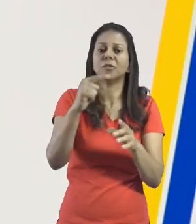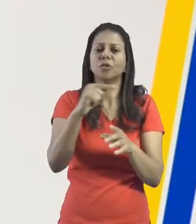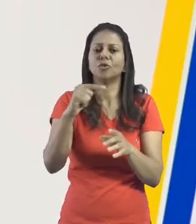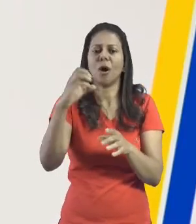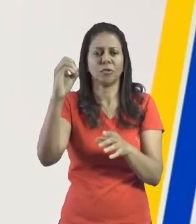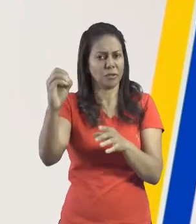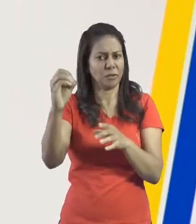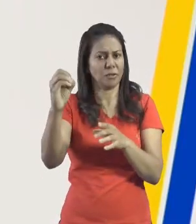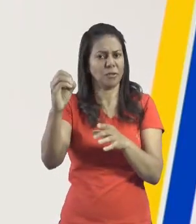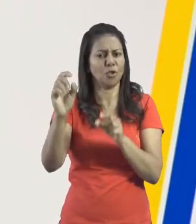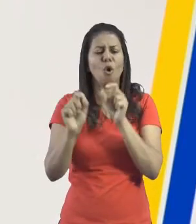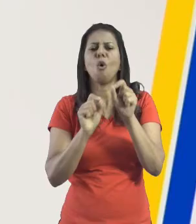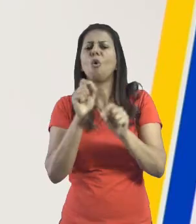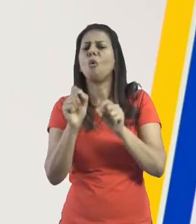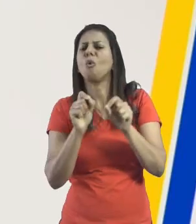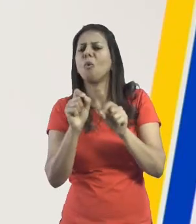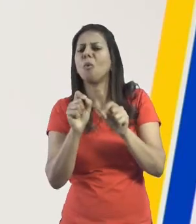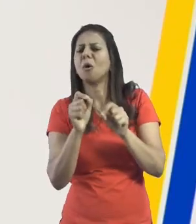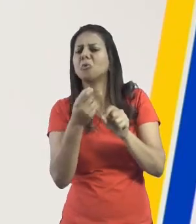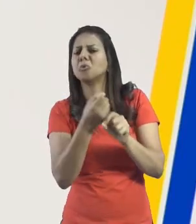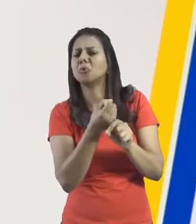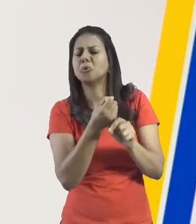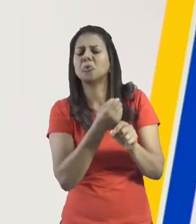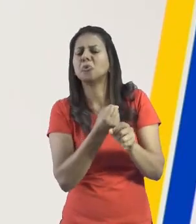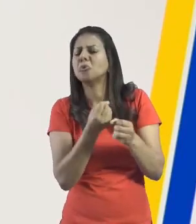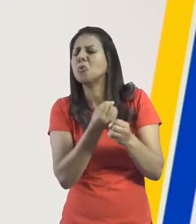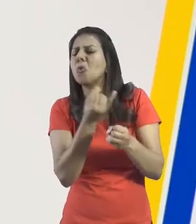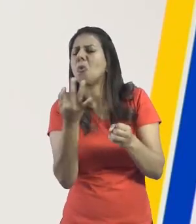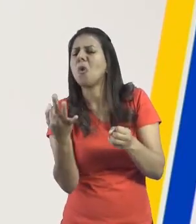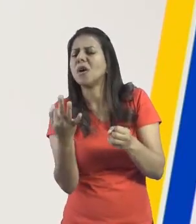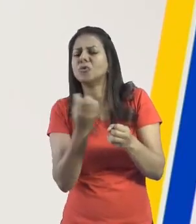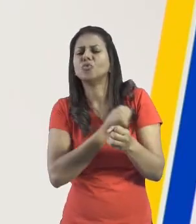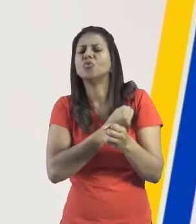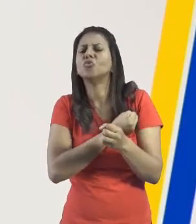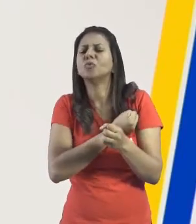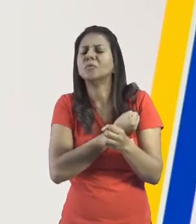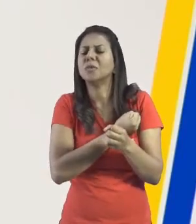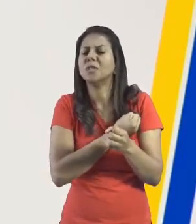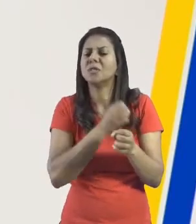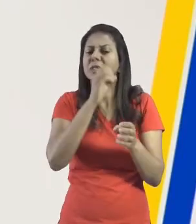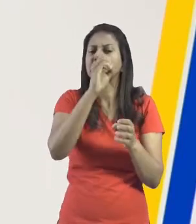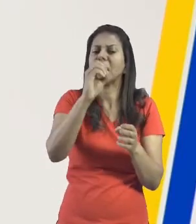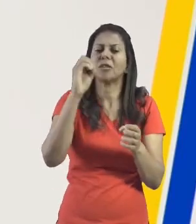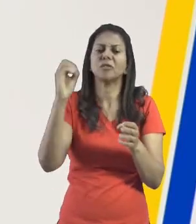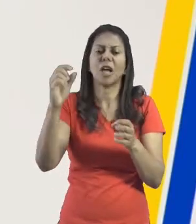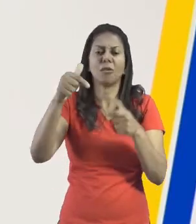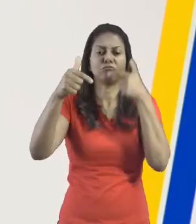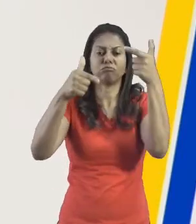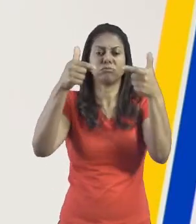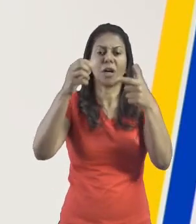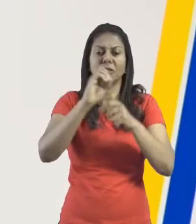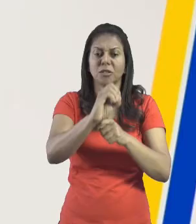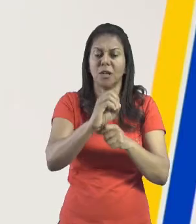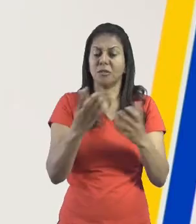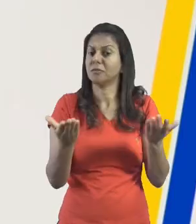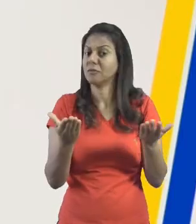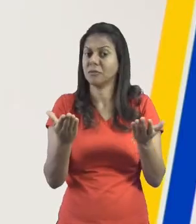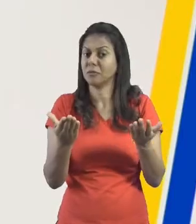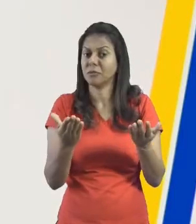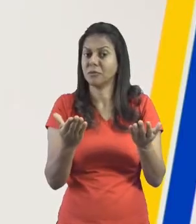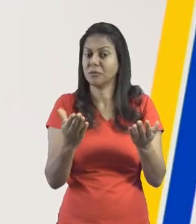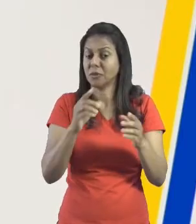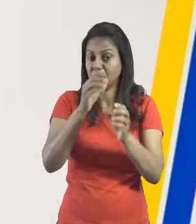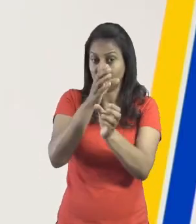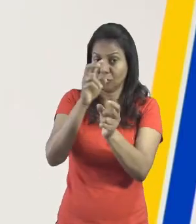zero. Quais são os dois números que elevado ao quadrado dê zero? Ou apenas um número, já que depois da igualdade,